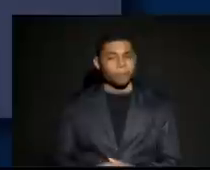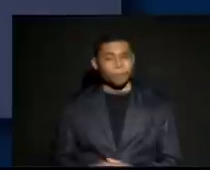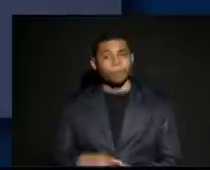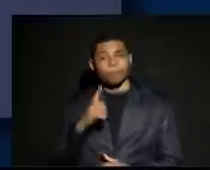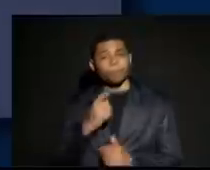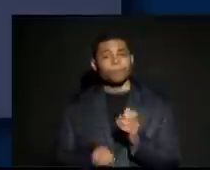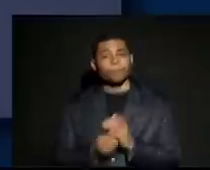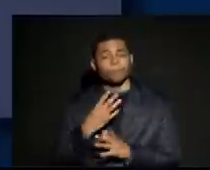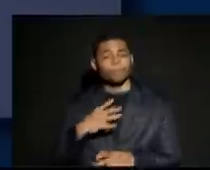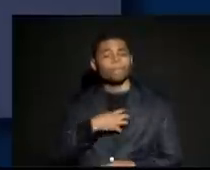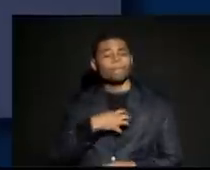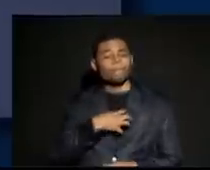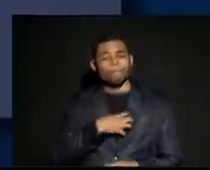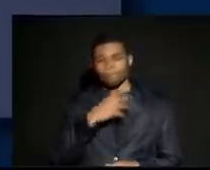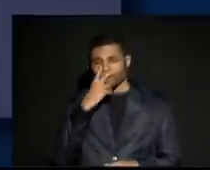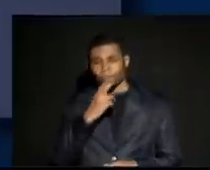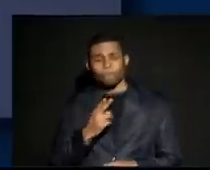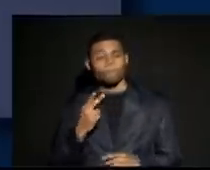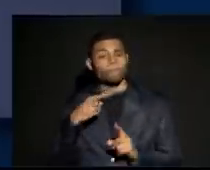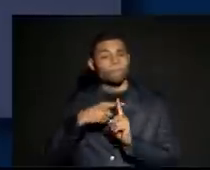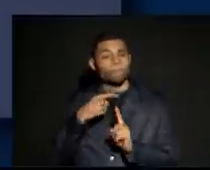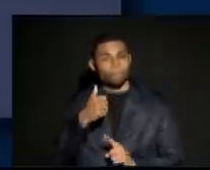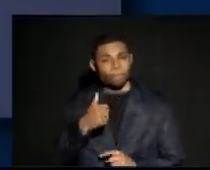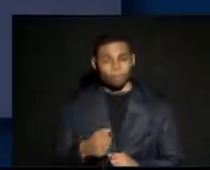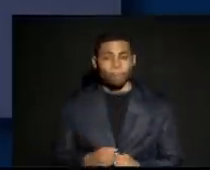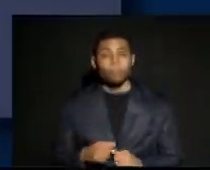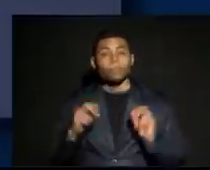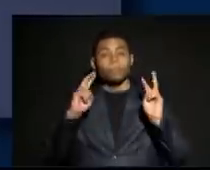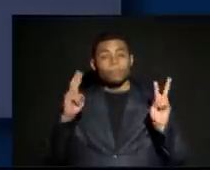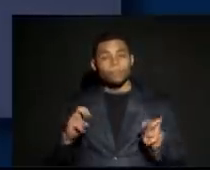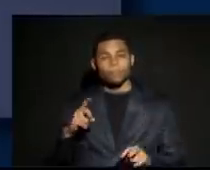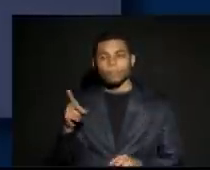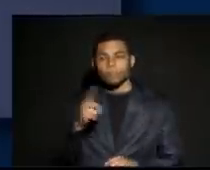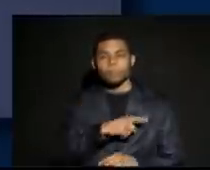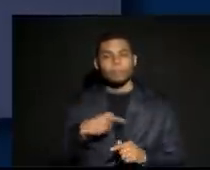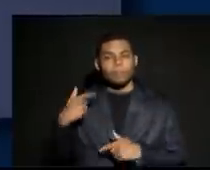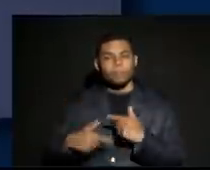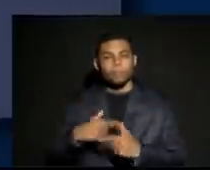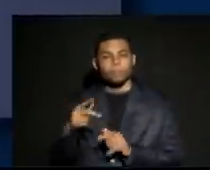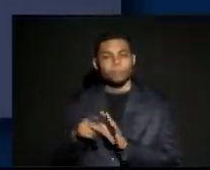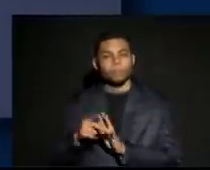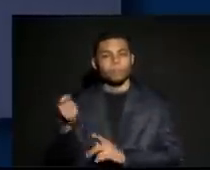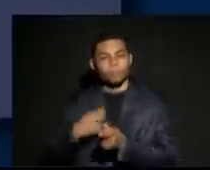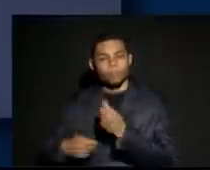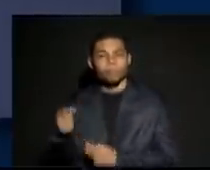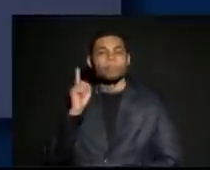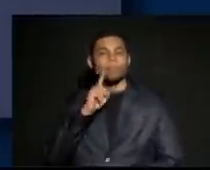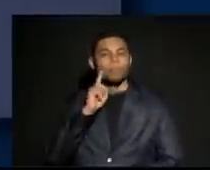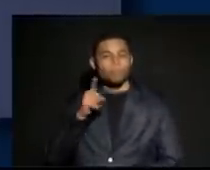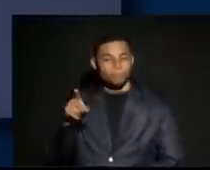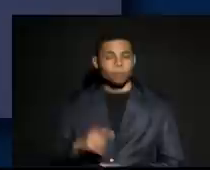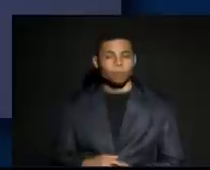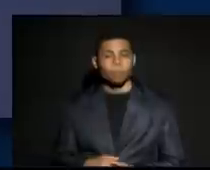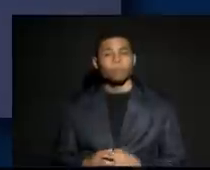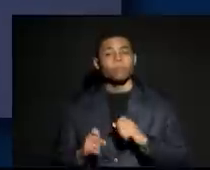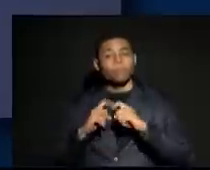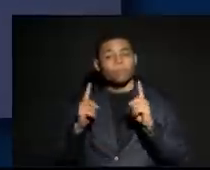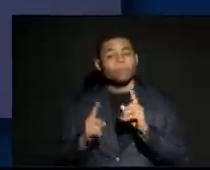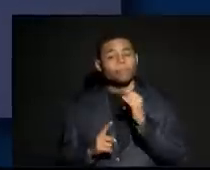isso criou uma sensação térmica muito positiva sobre o funcionamento da economia Americana e